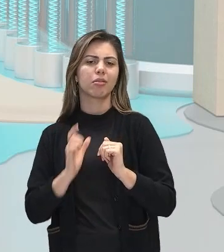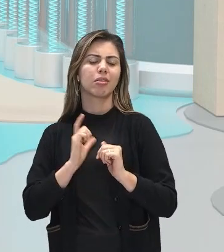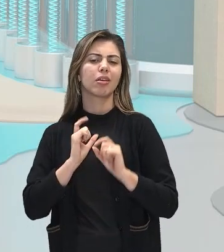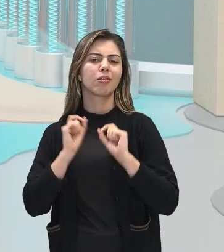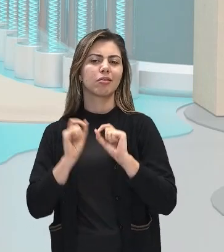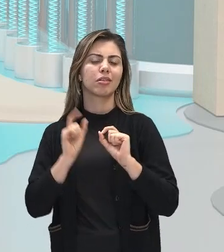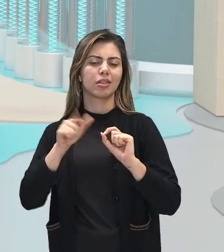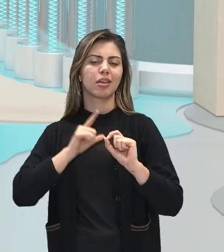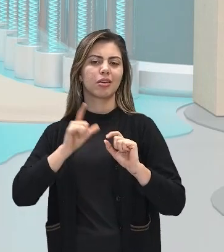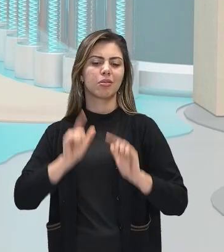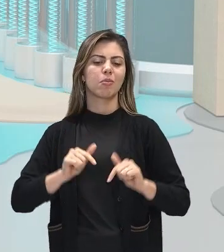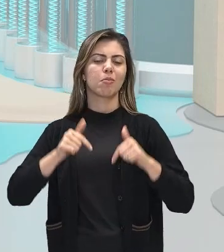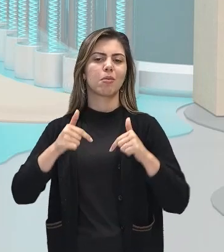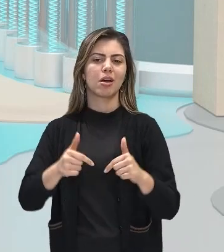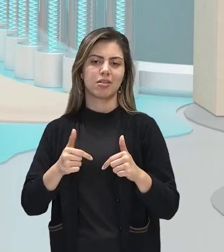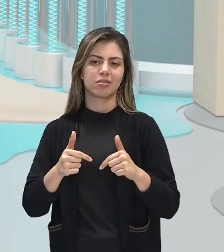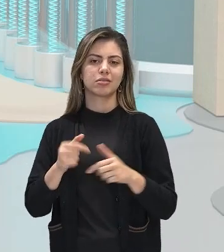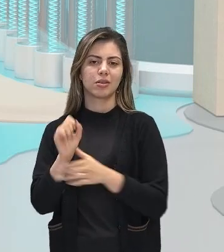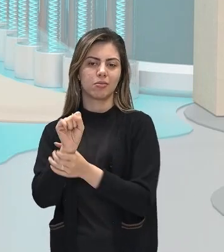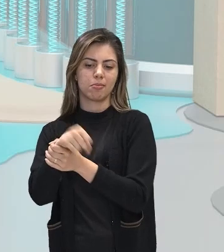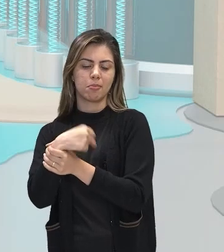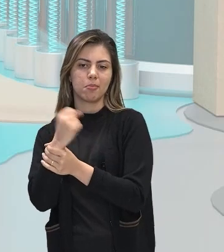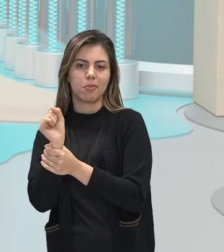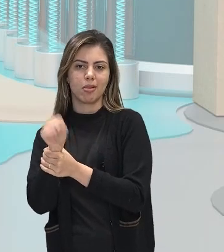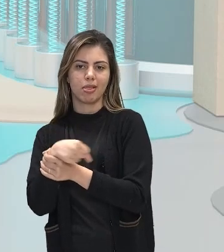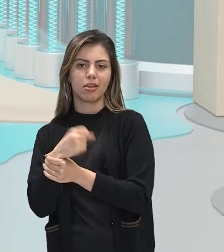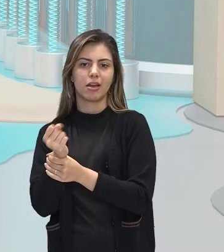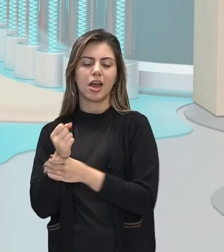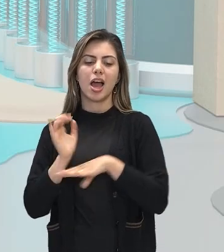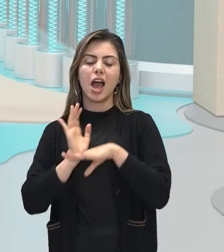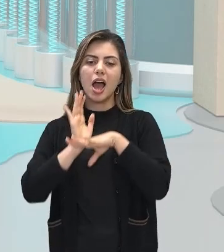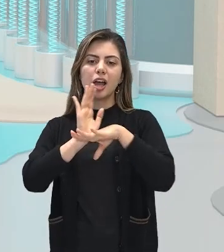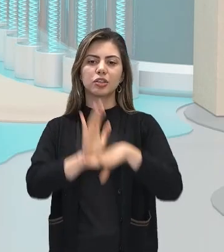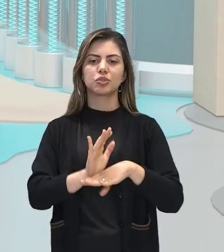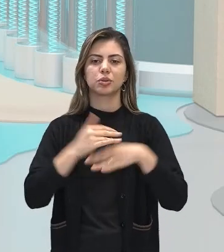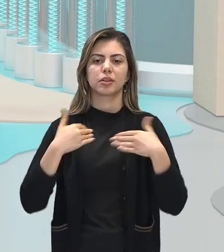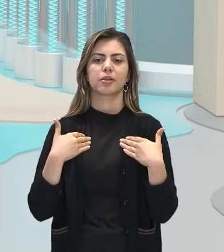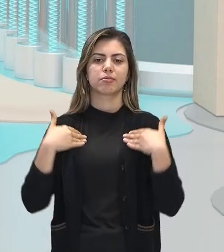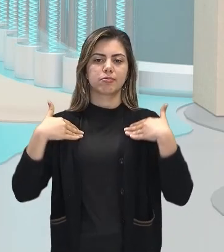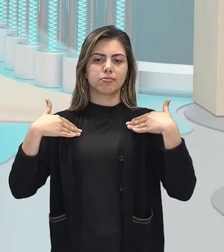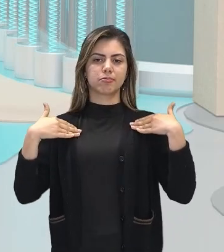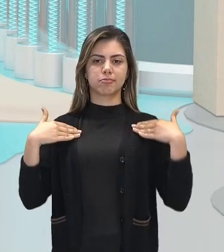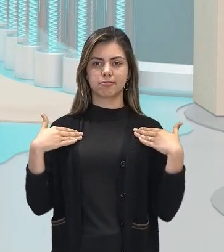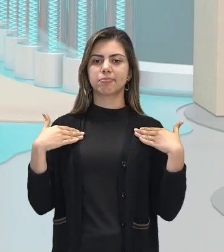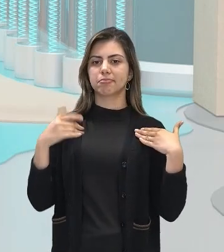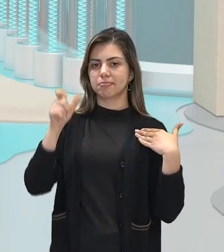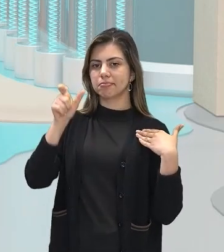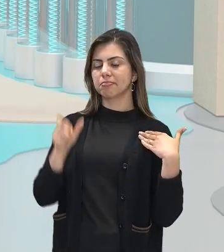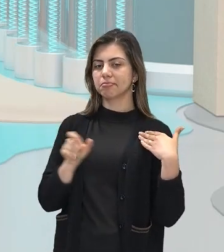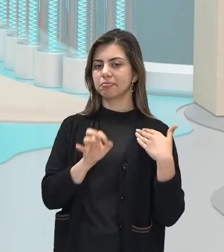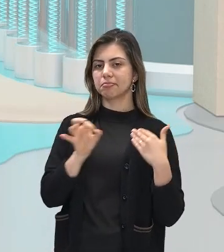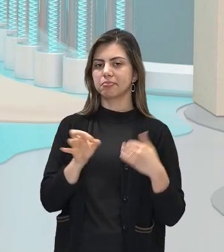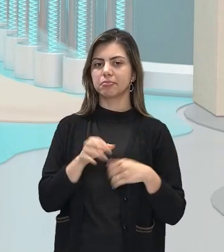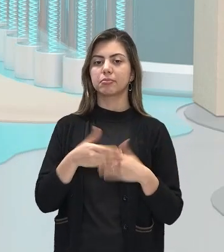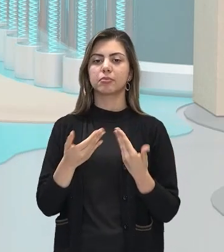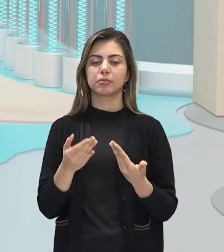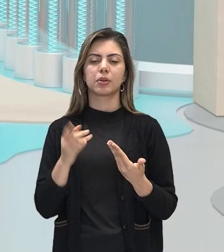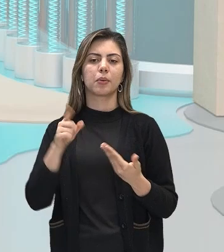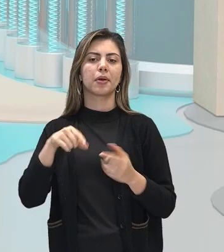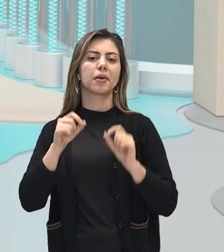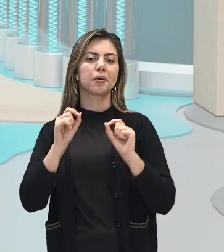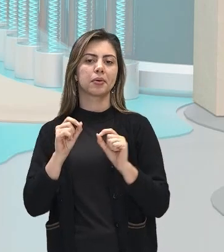atuando ali em exercícios para tentar ali corrigir a postura dessa paciente. A gente está falando aqui